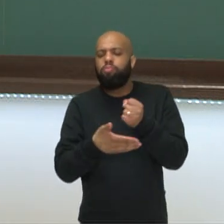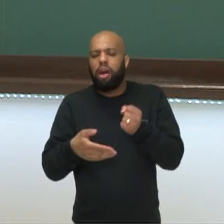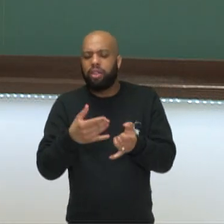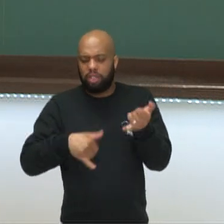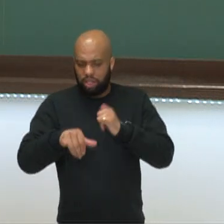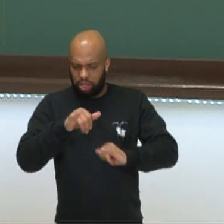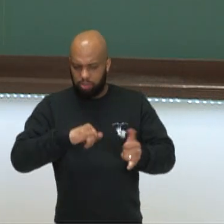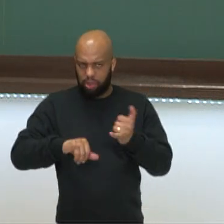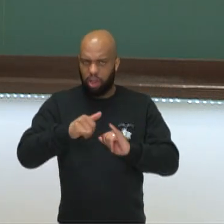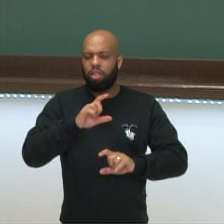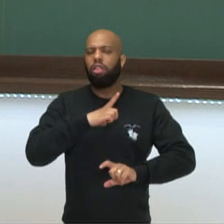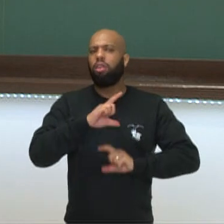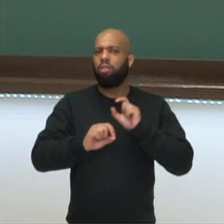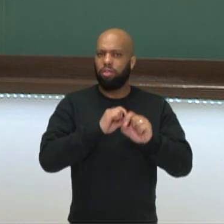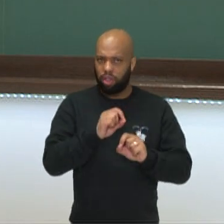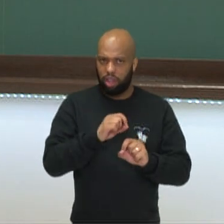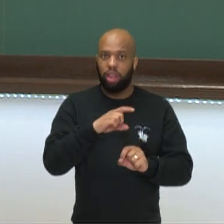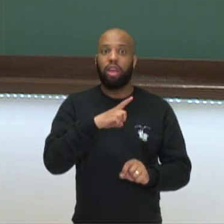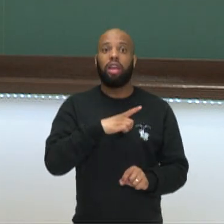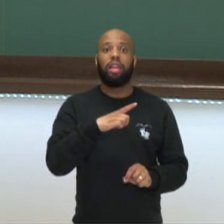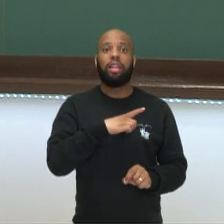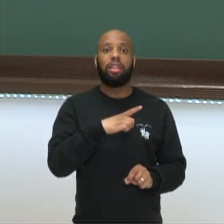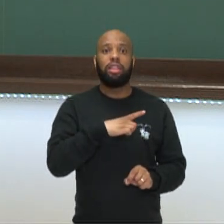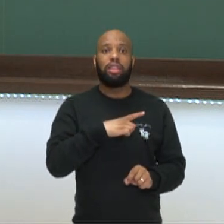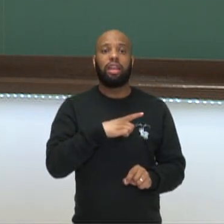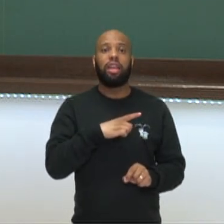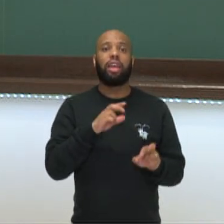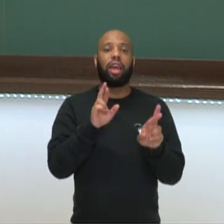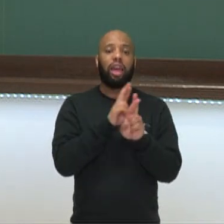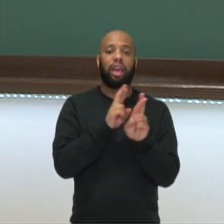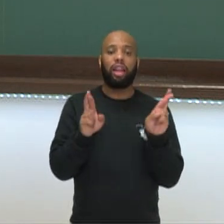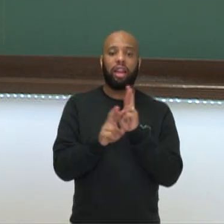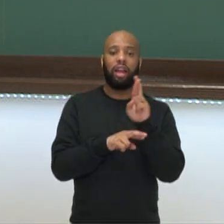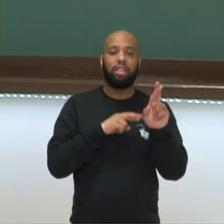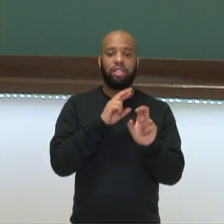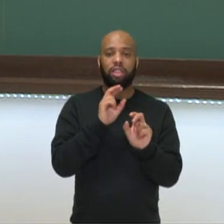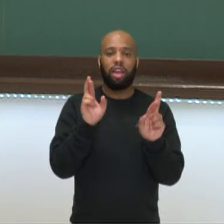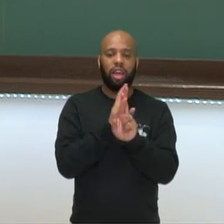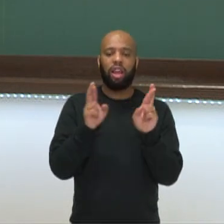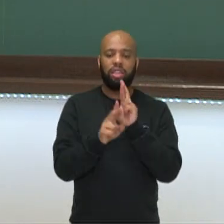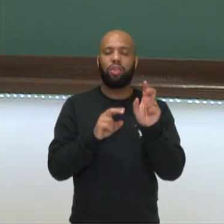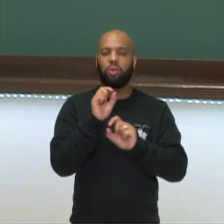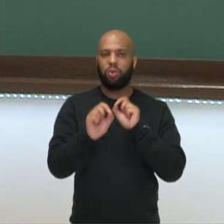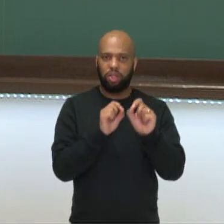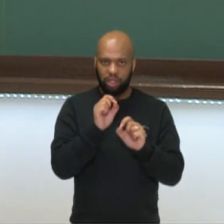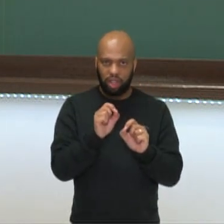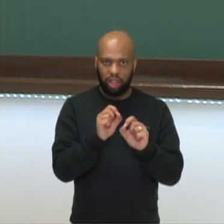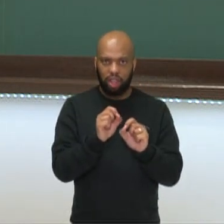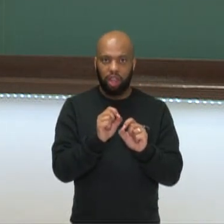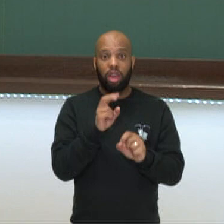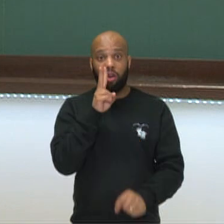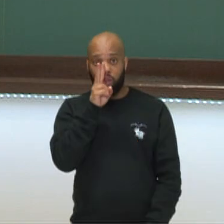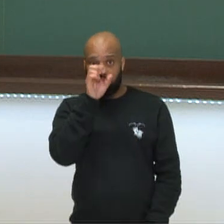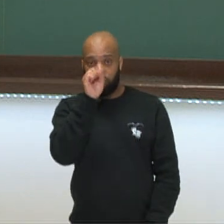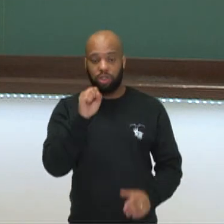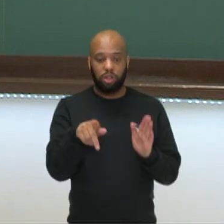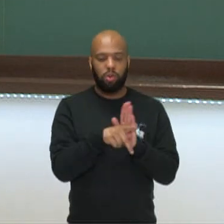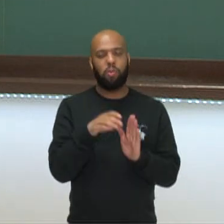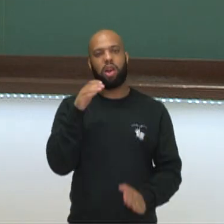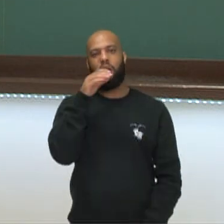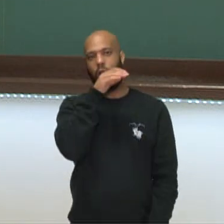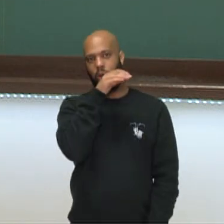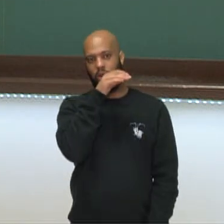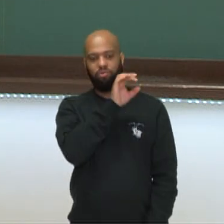Os fundamentos estão relacionados no poder calorífico de cada substância. Observe aqui,